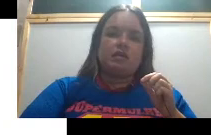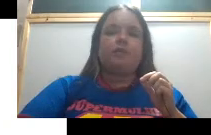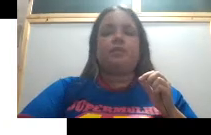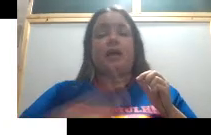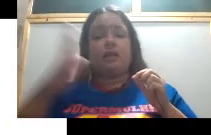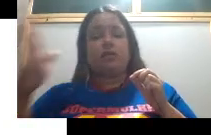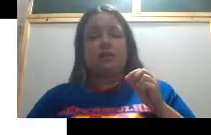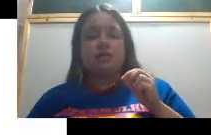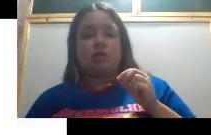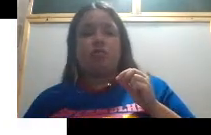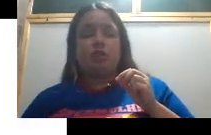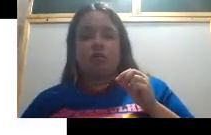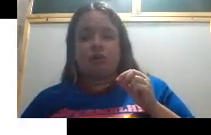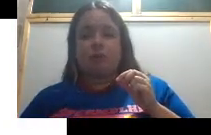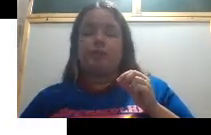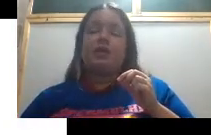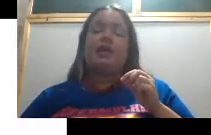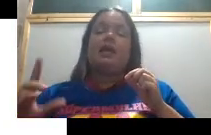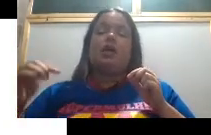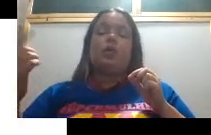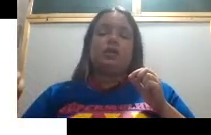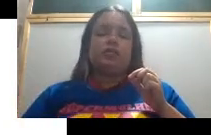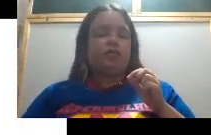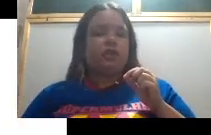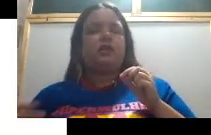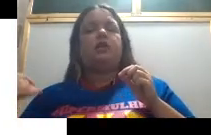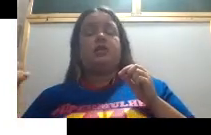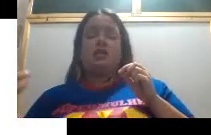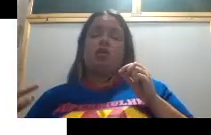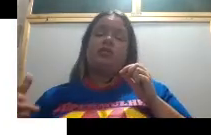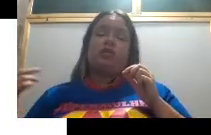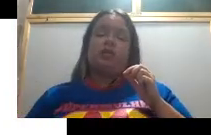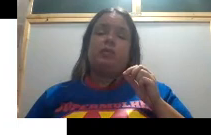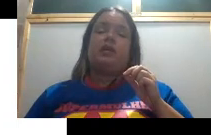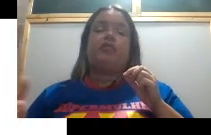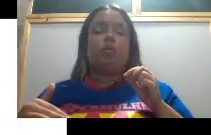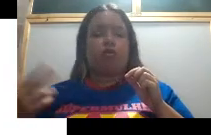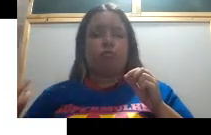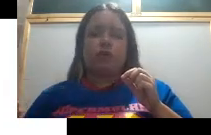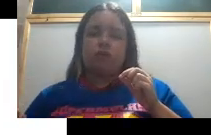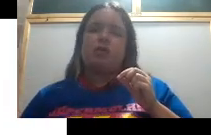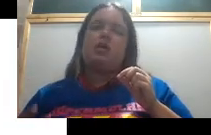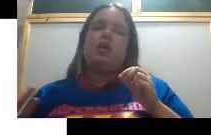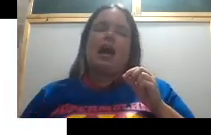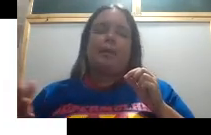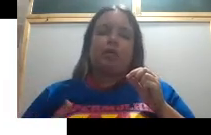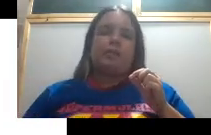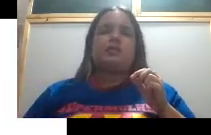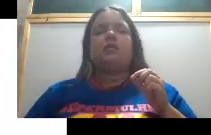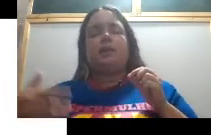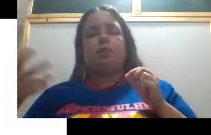que foi do dia 15 até o dia Dezenove de Novembro quando foi seja nove de novembro né que foi no mesmo ano